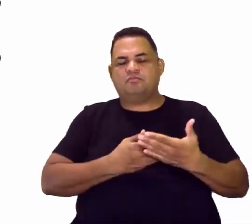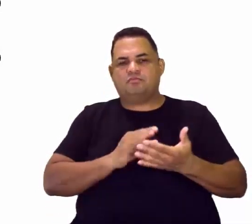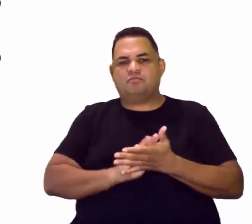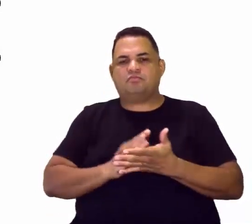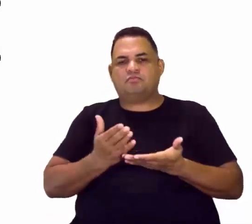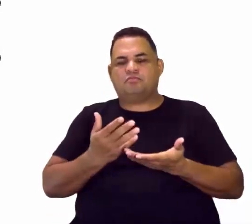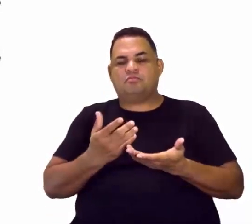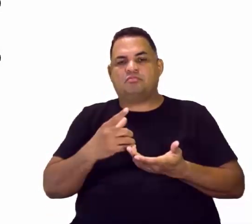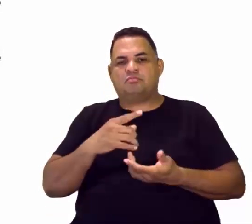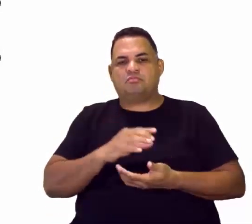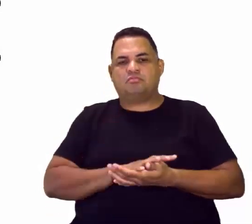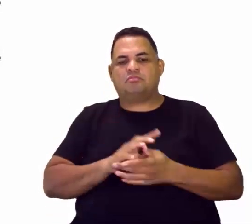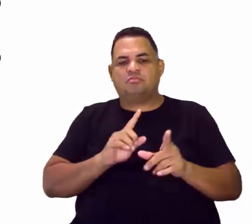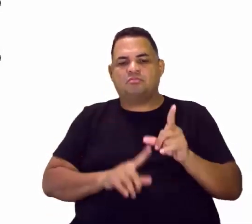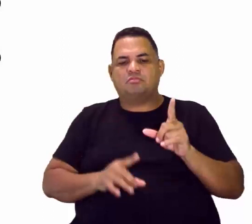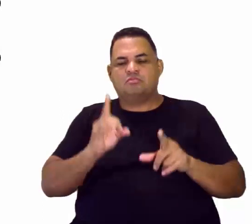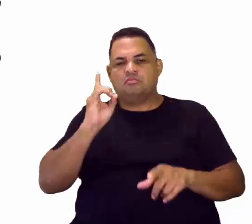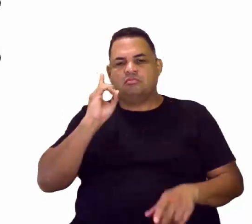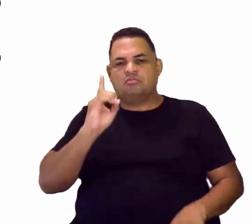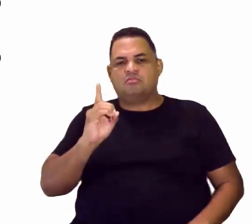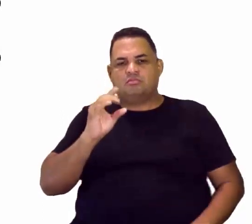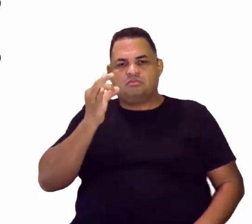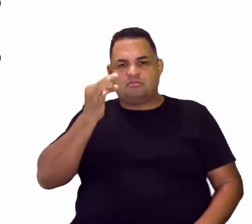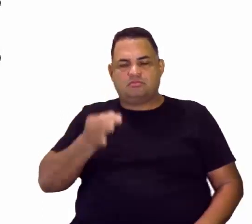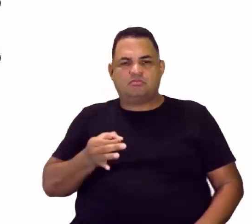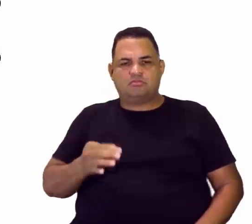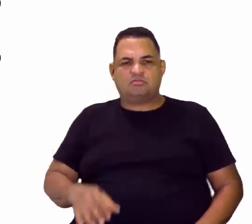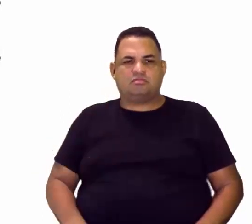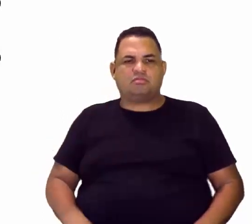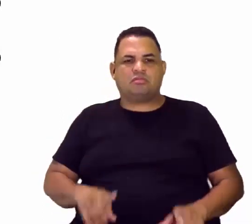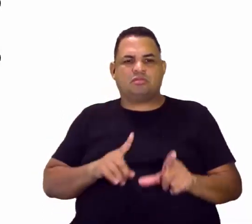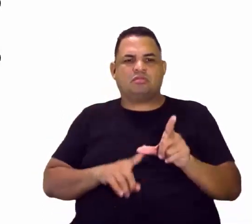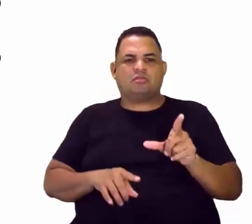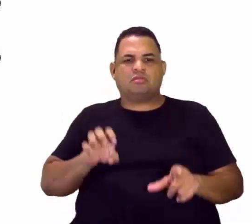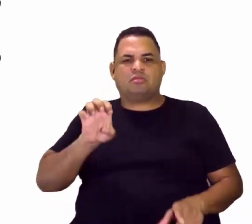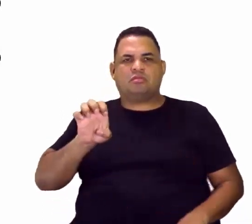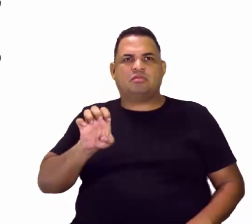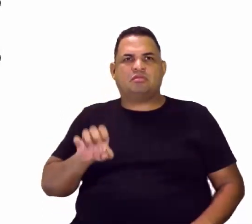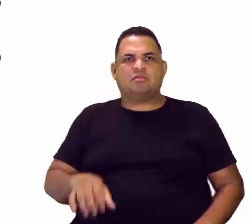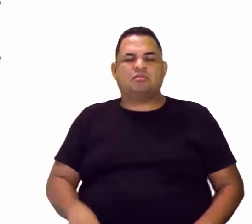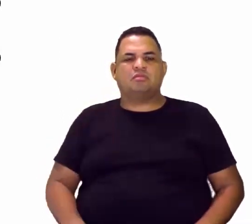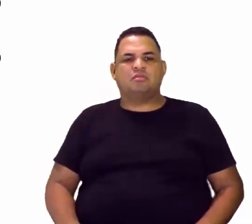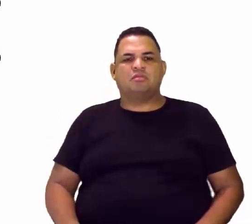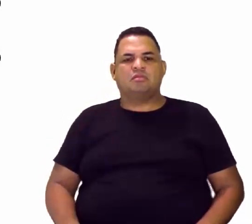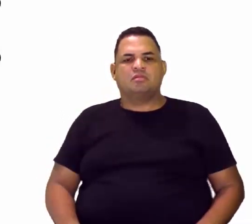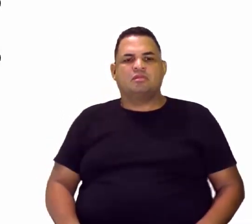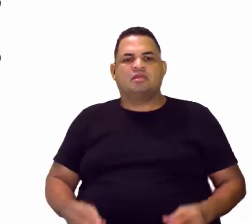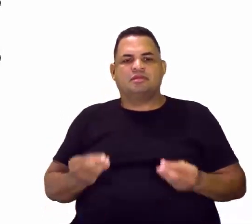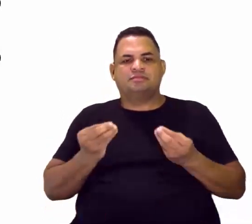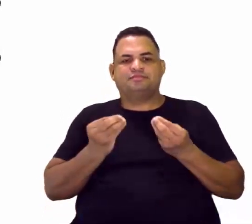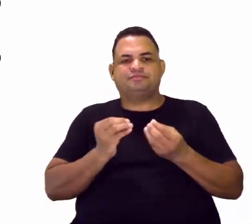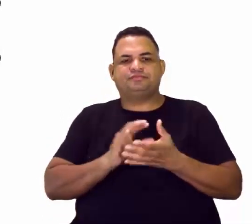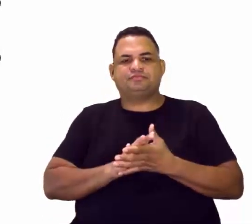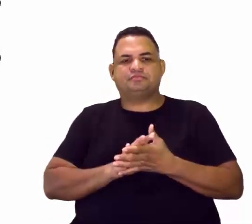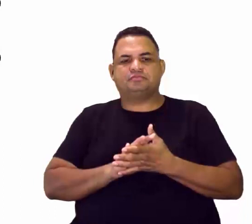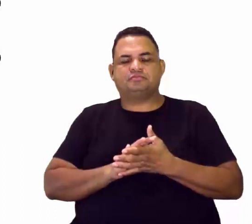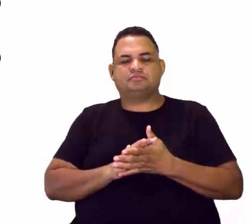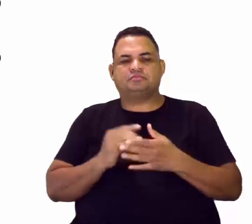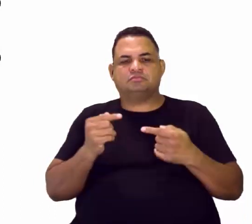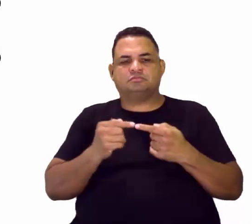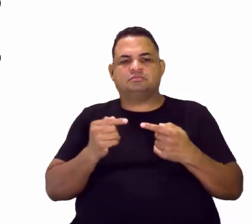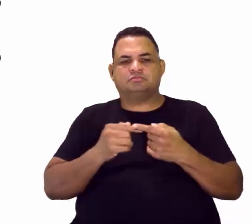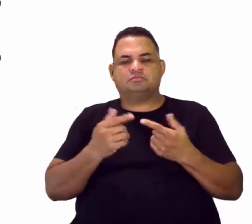permanente. Até o momento a letra D está certíssima. E a letra E? Ele fala que é ligação eletrostática